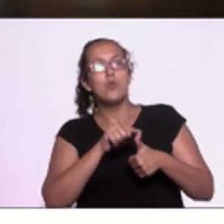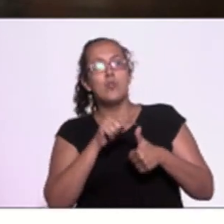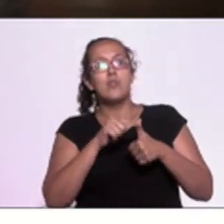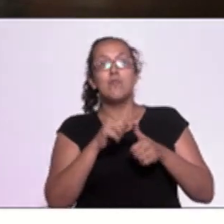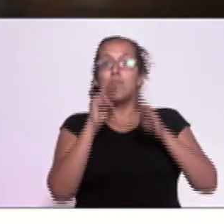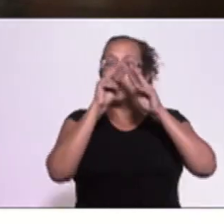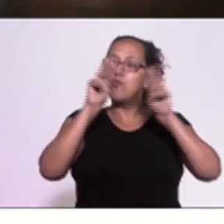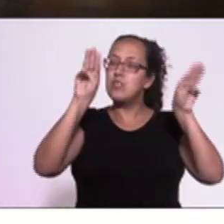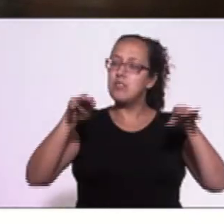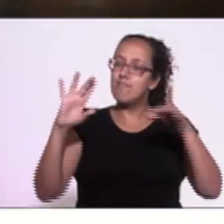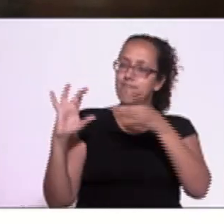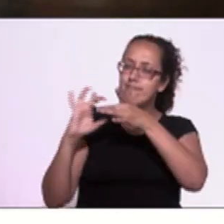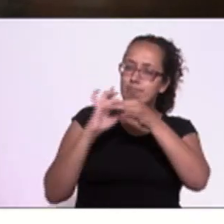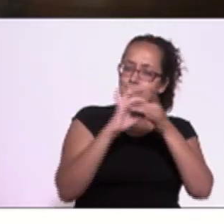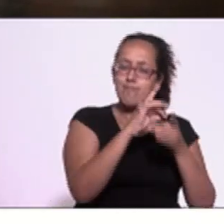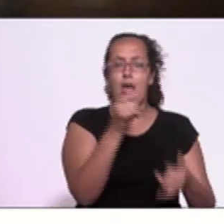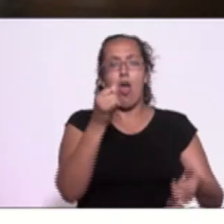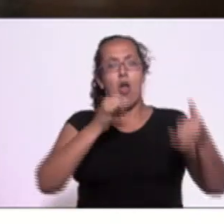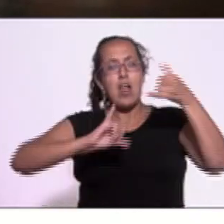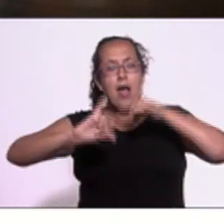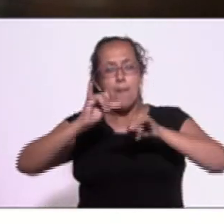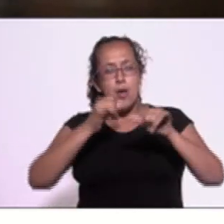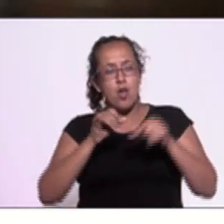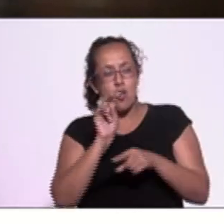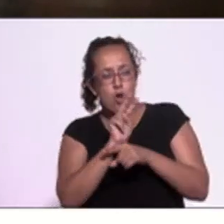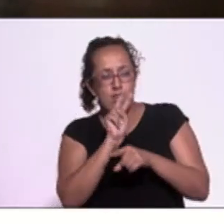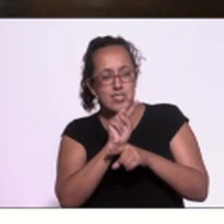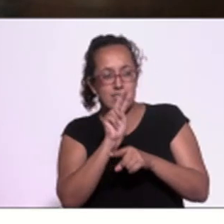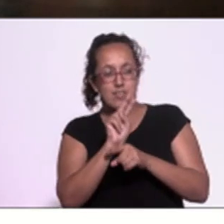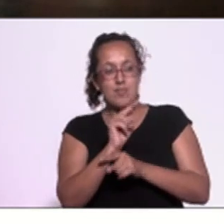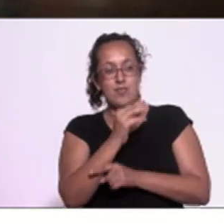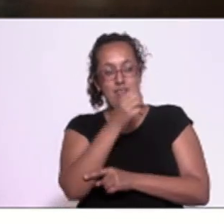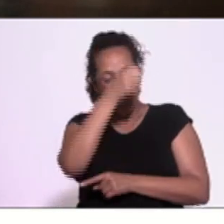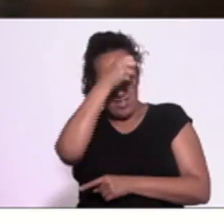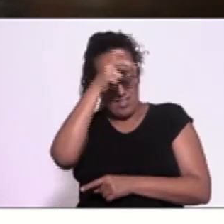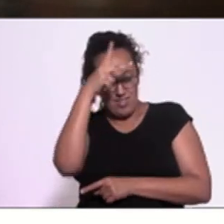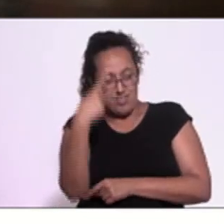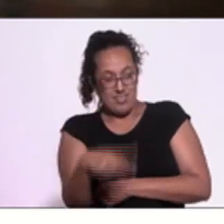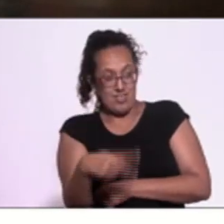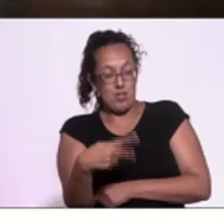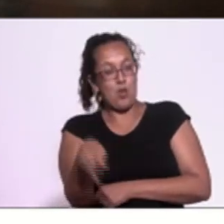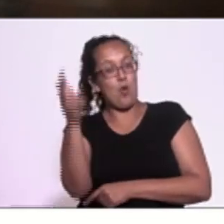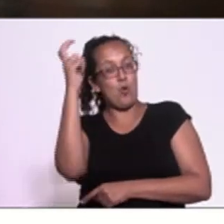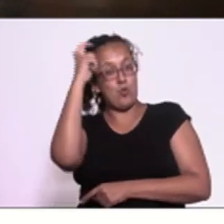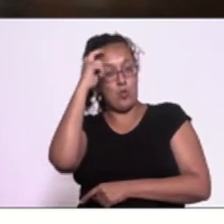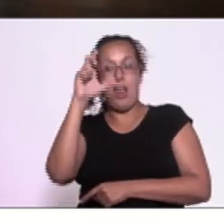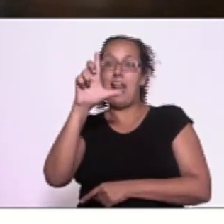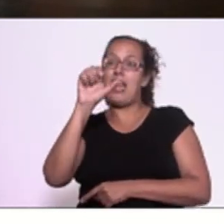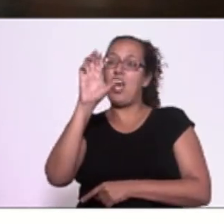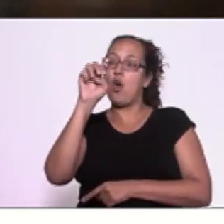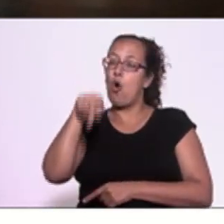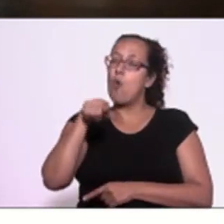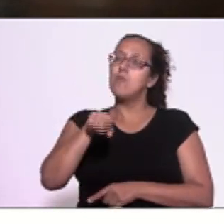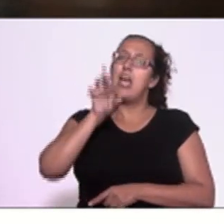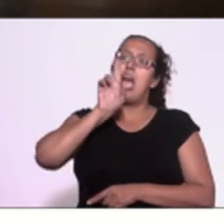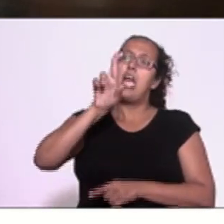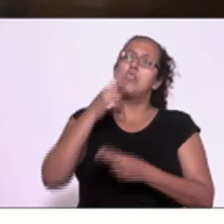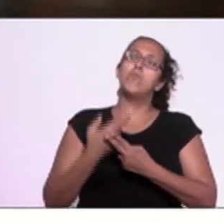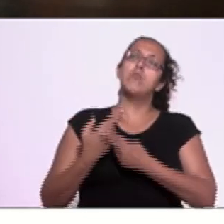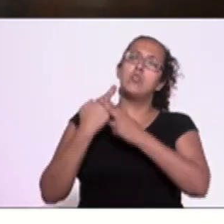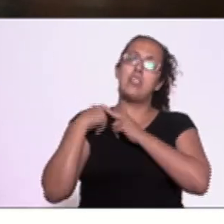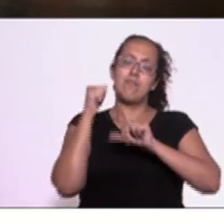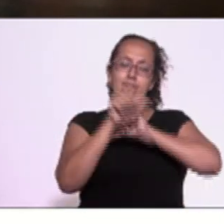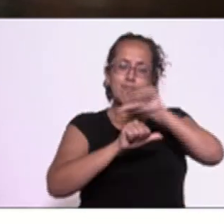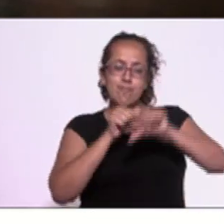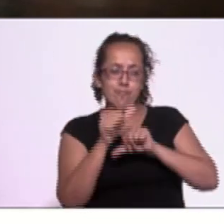de Museus, Laboratório de Conservação da Secretaria de Cultura LACOM, que foi o responsável pelo restauro